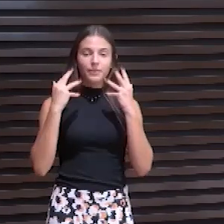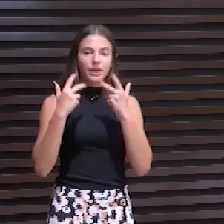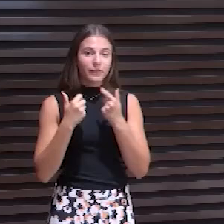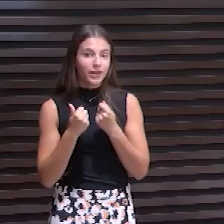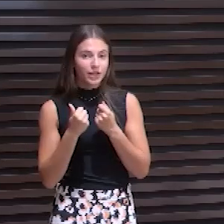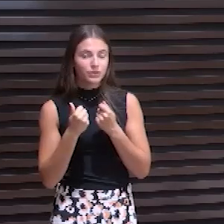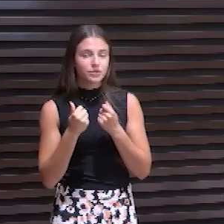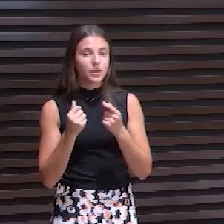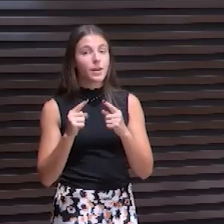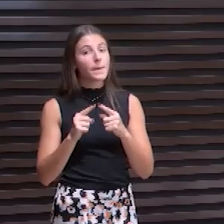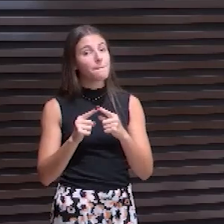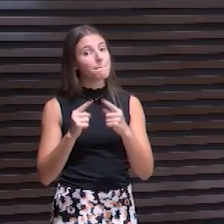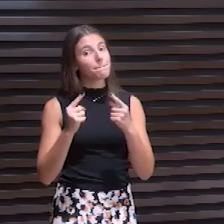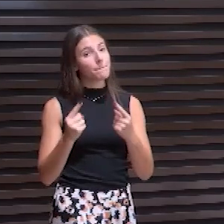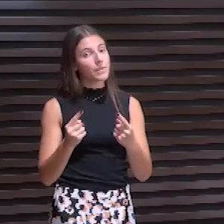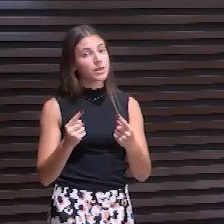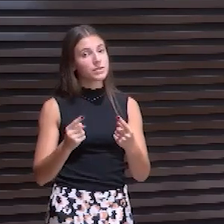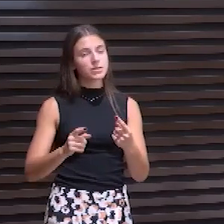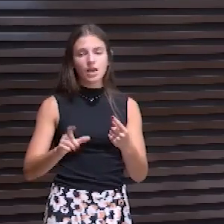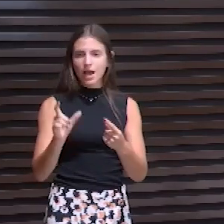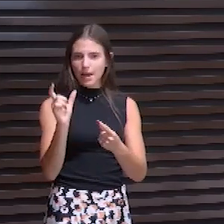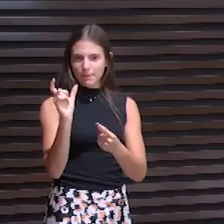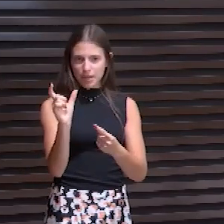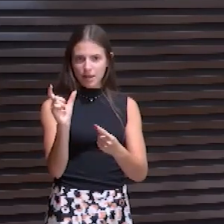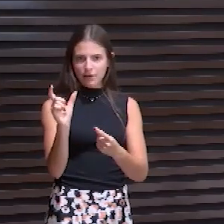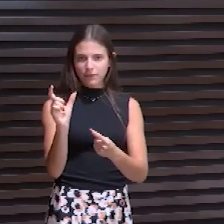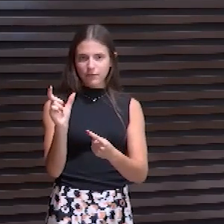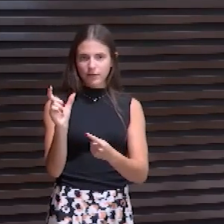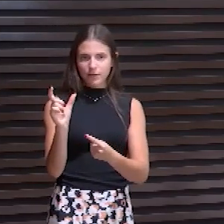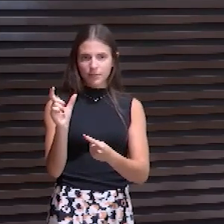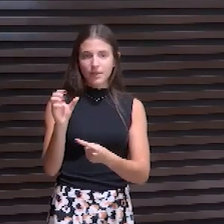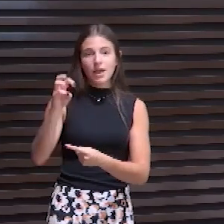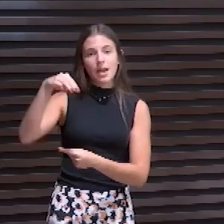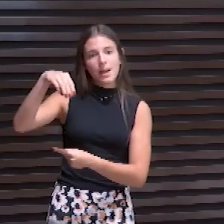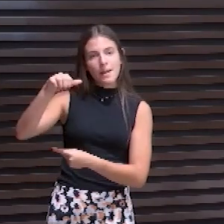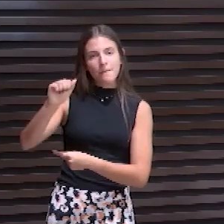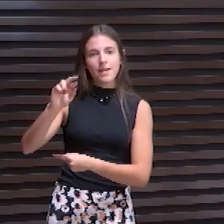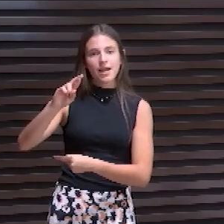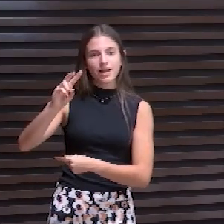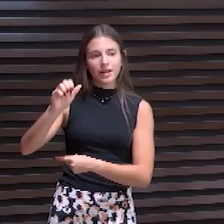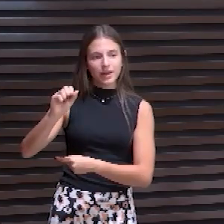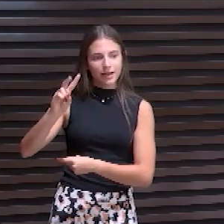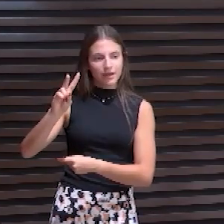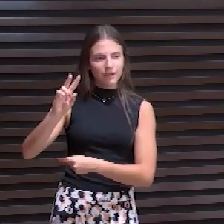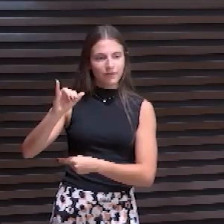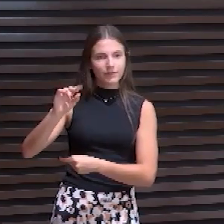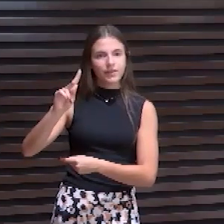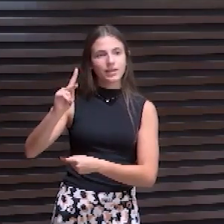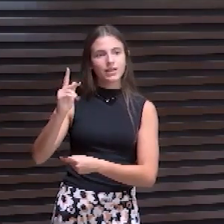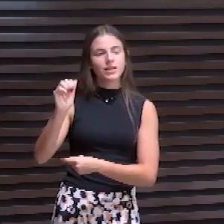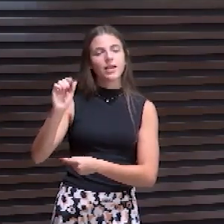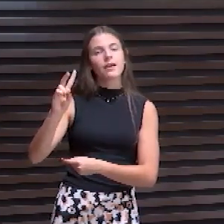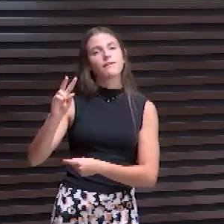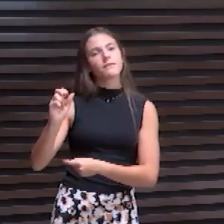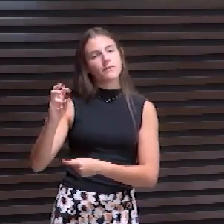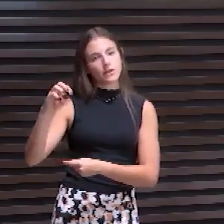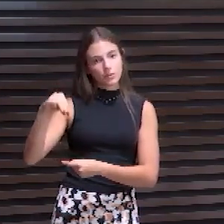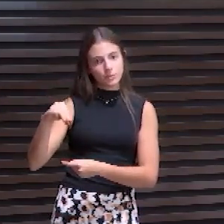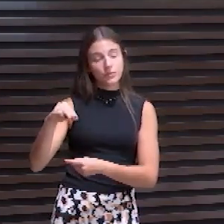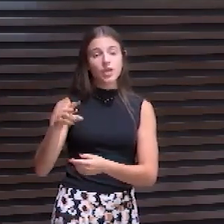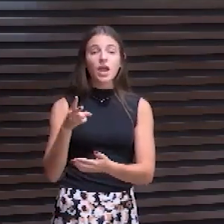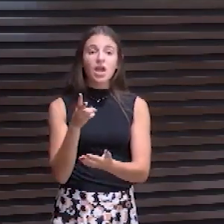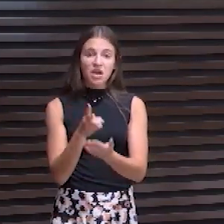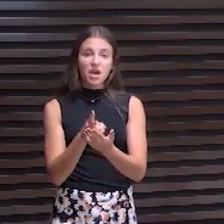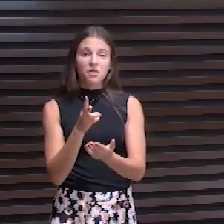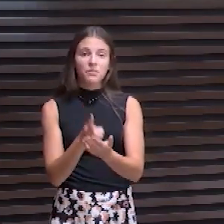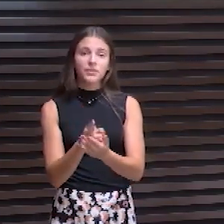Mas essa palavra é a mesma, essa palavra aqui, se maravilhavam, o termo aqui maravilhavam, é o mesmo que é usado